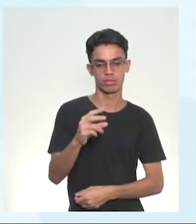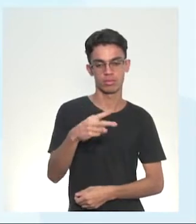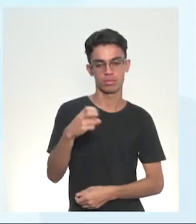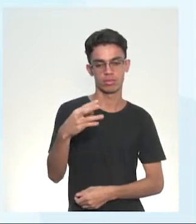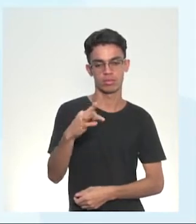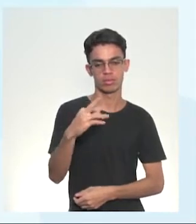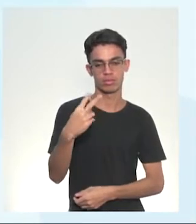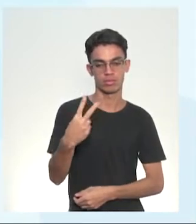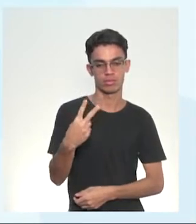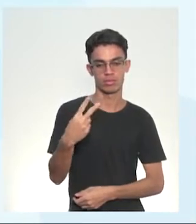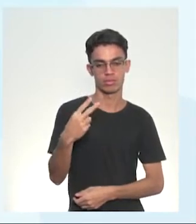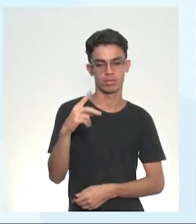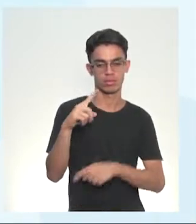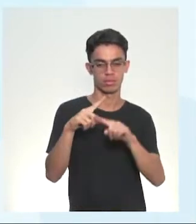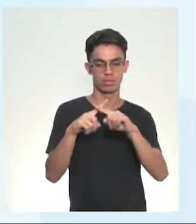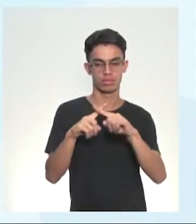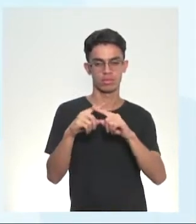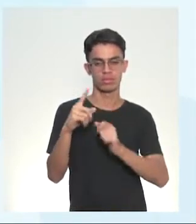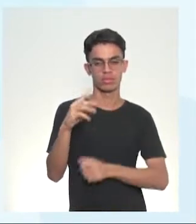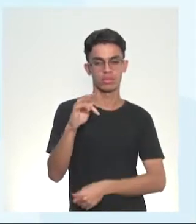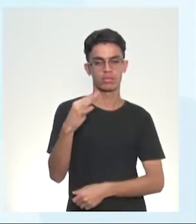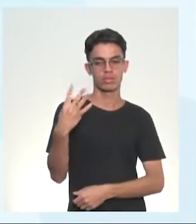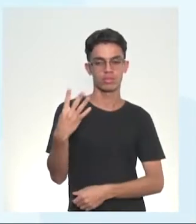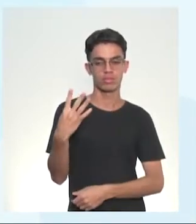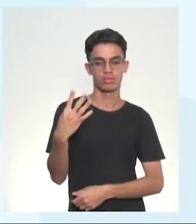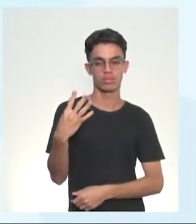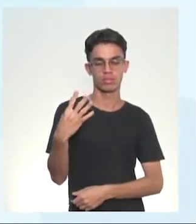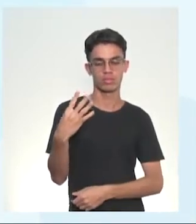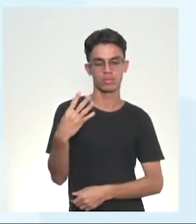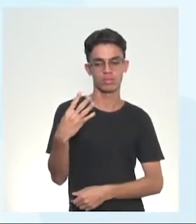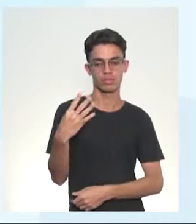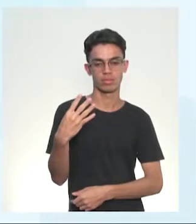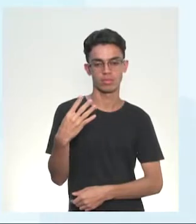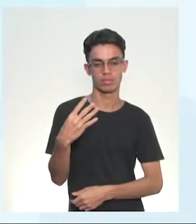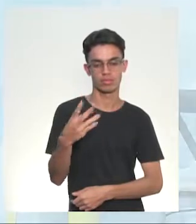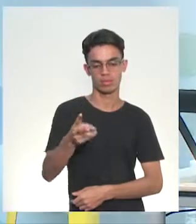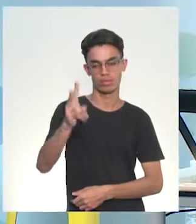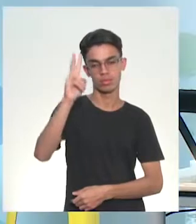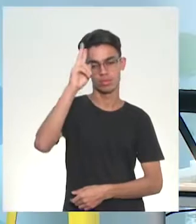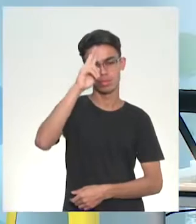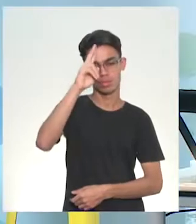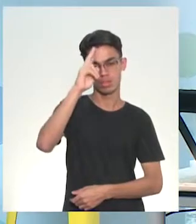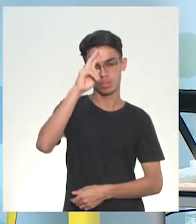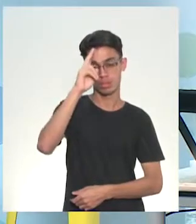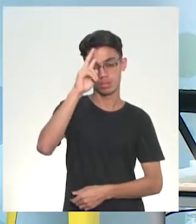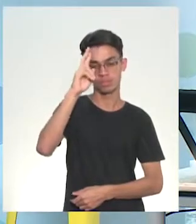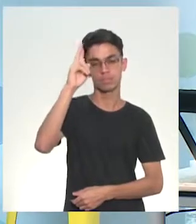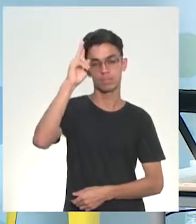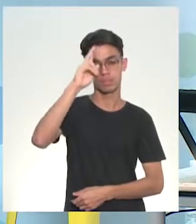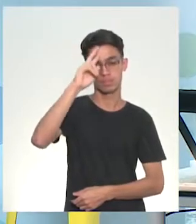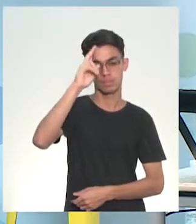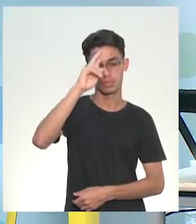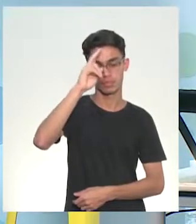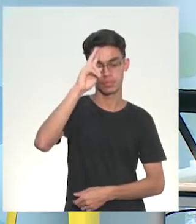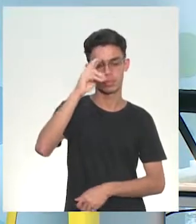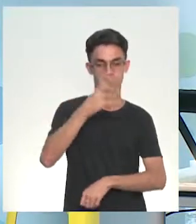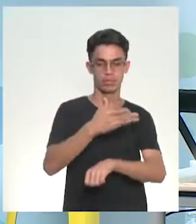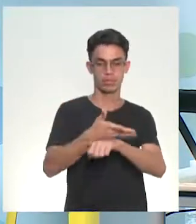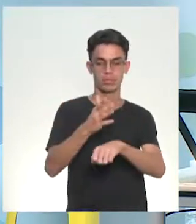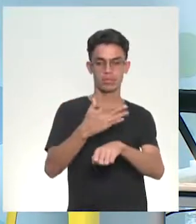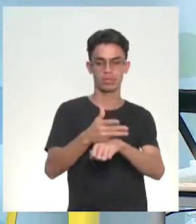que multiplica T4, que são os meios. Lembrou disso? Lembrou? Vamos